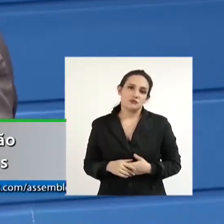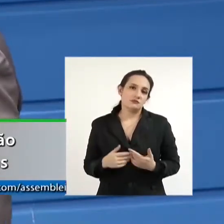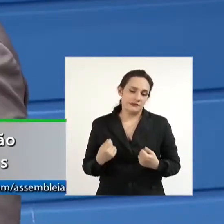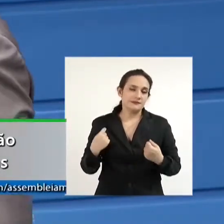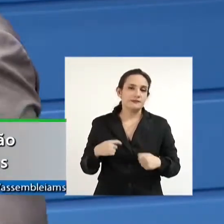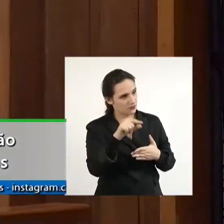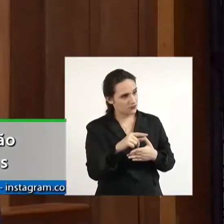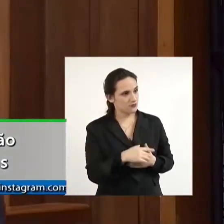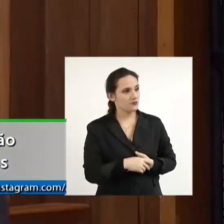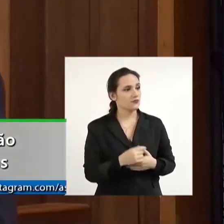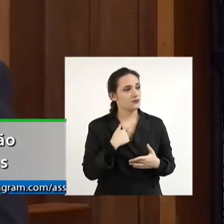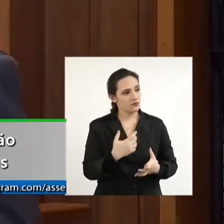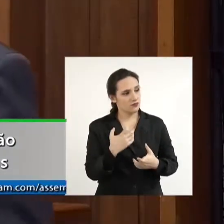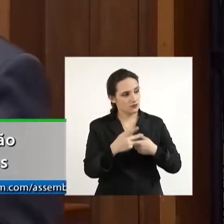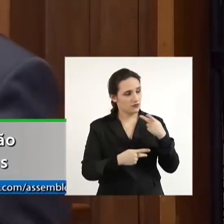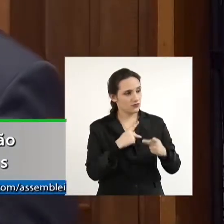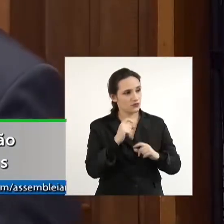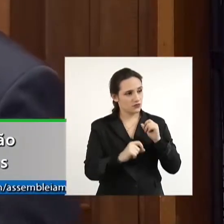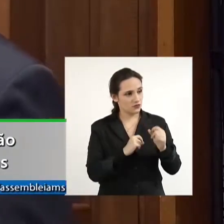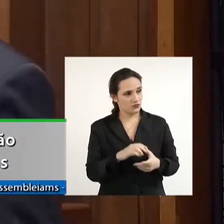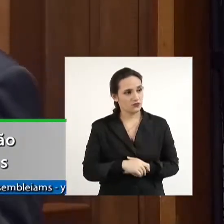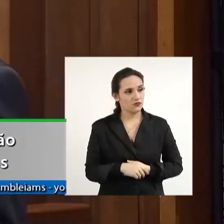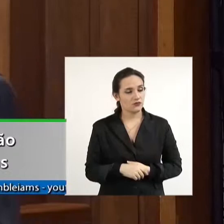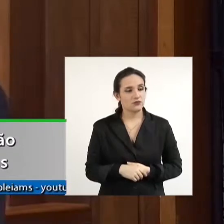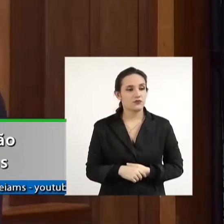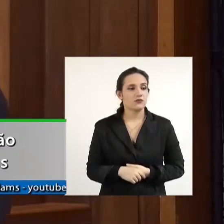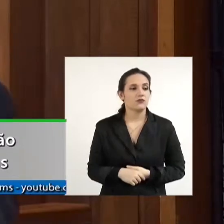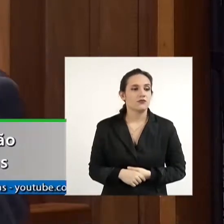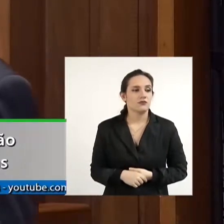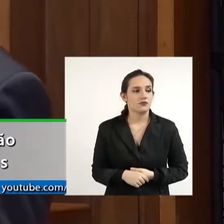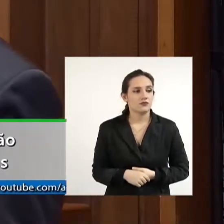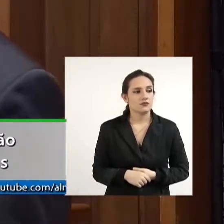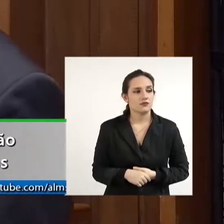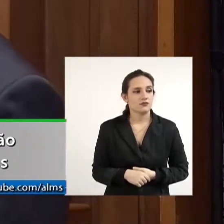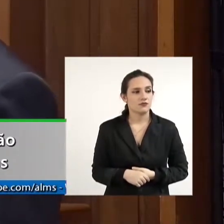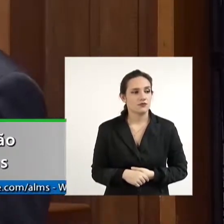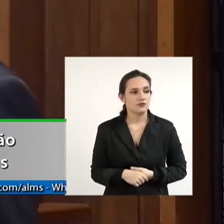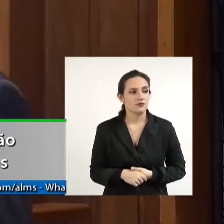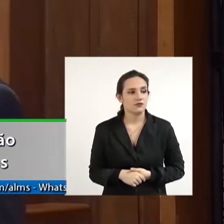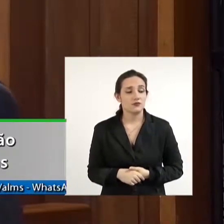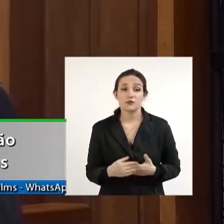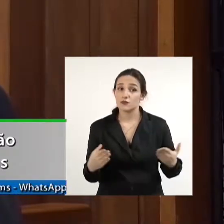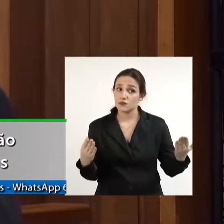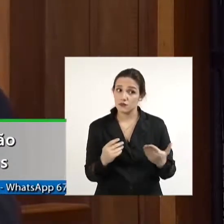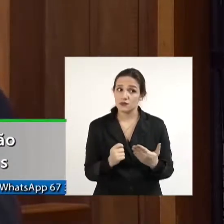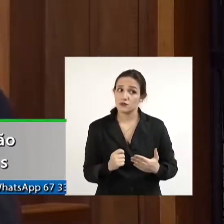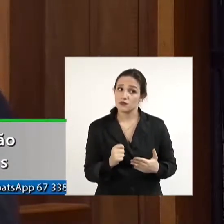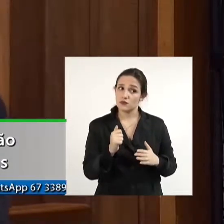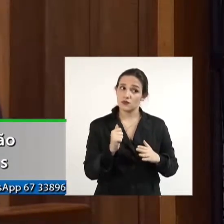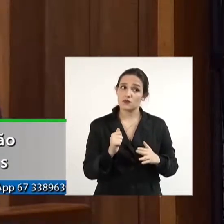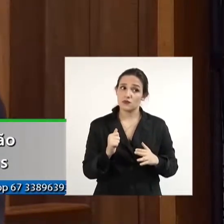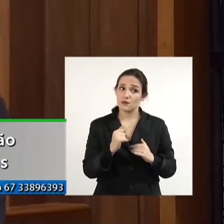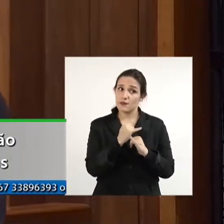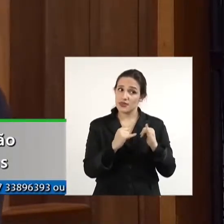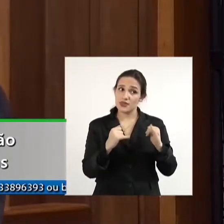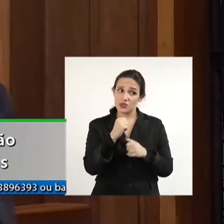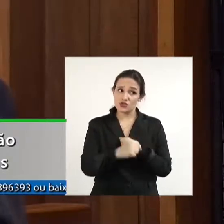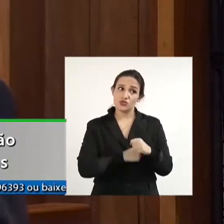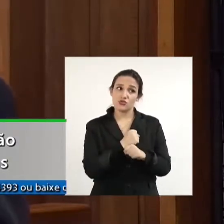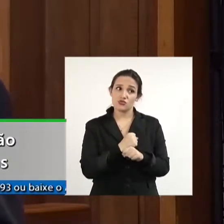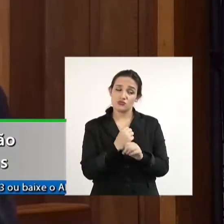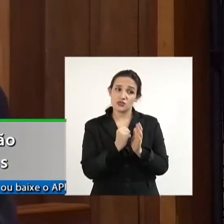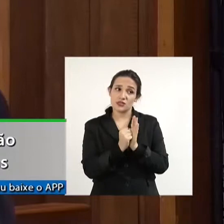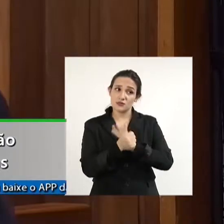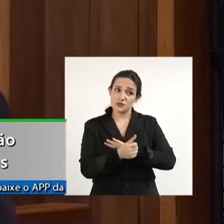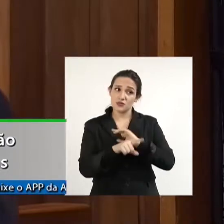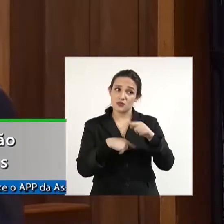do serviço público. E, na verdade, nós estamos chegando praticamente no meio do ano. E a informação que justamente